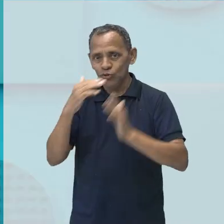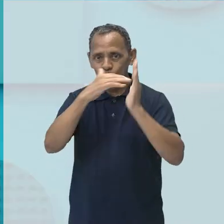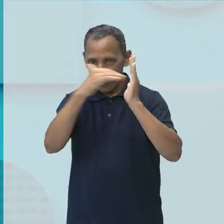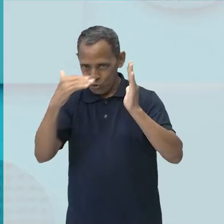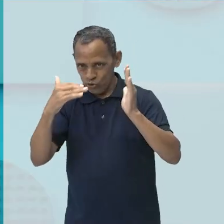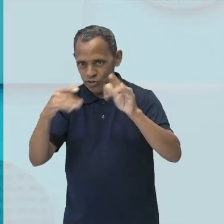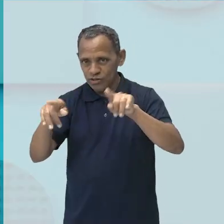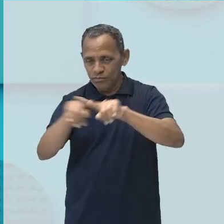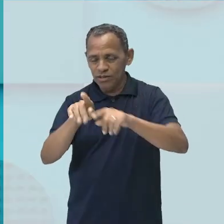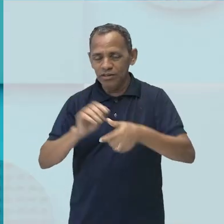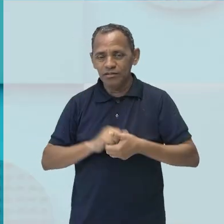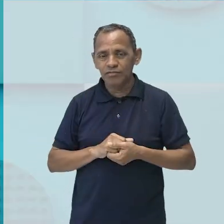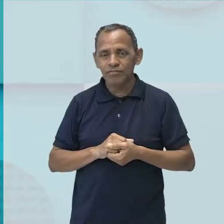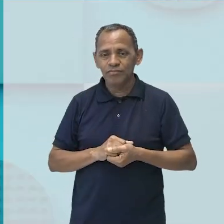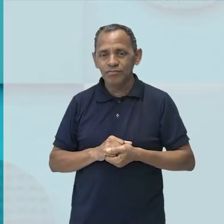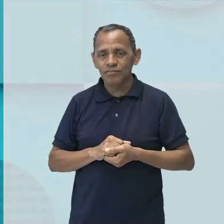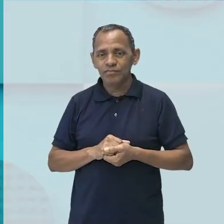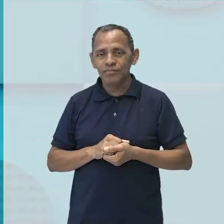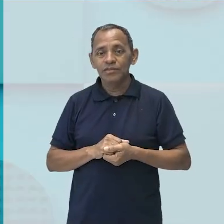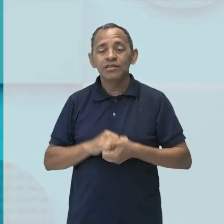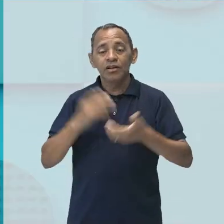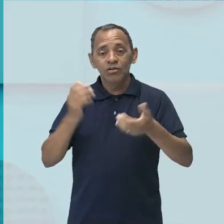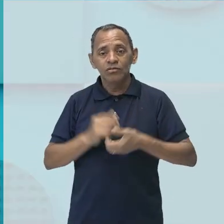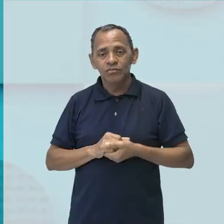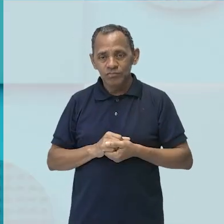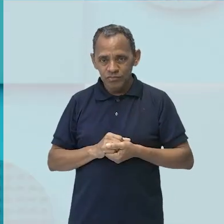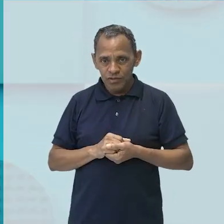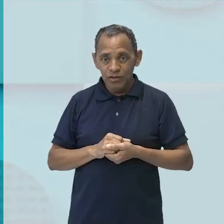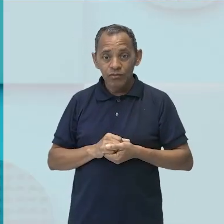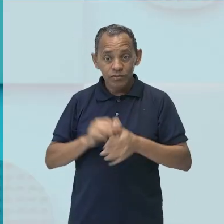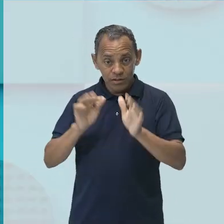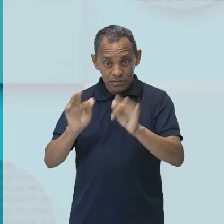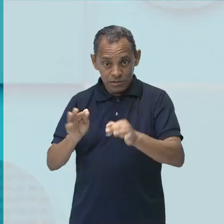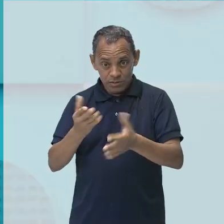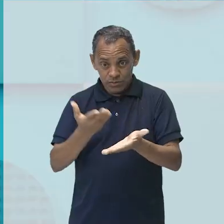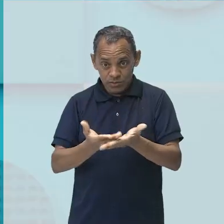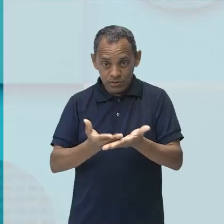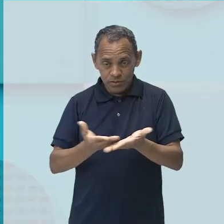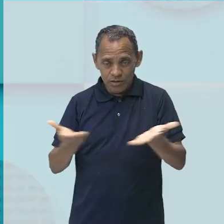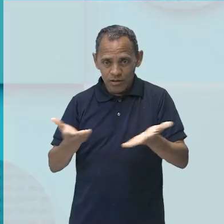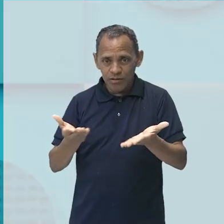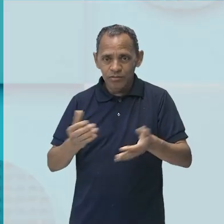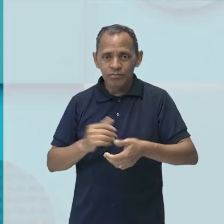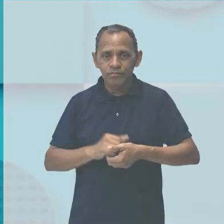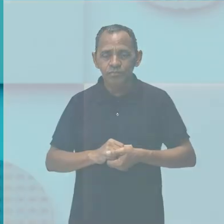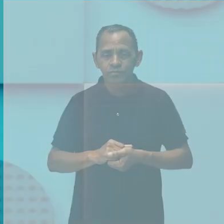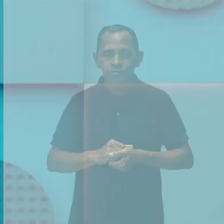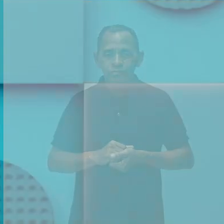que é o street dance. Então, dessa forma, nós finalizamos a nossa aula.